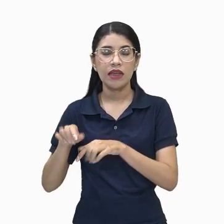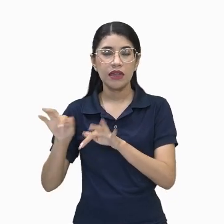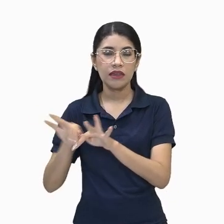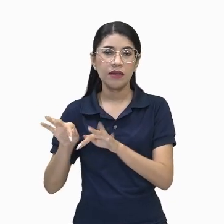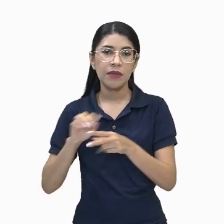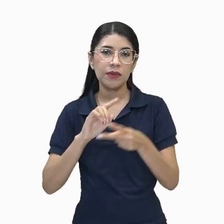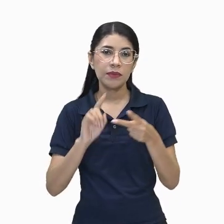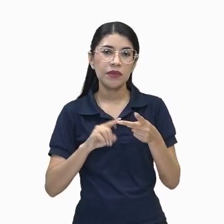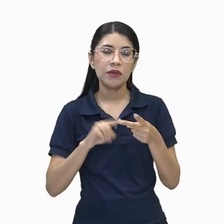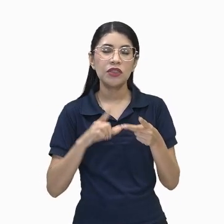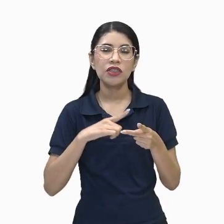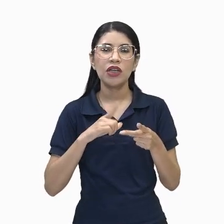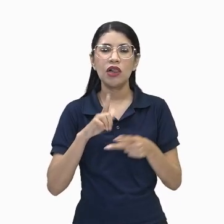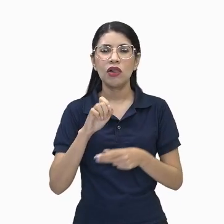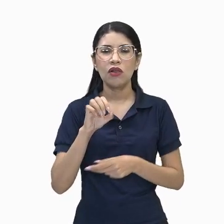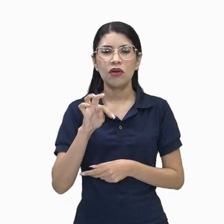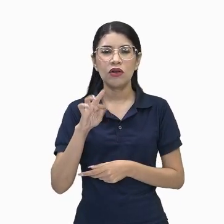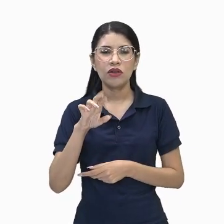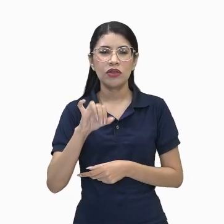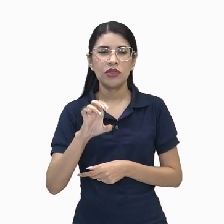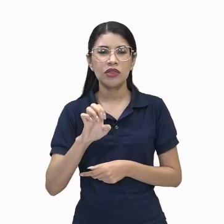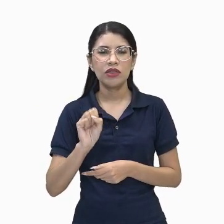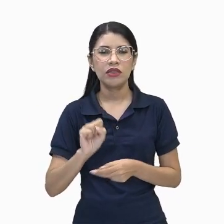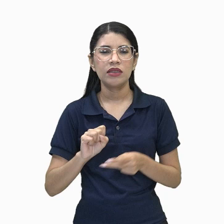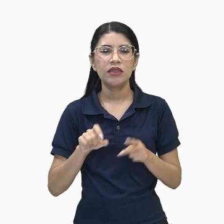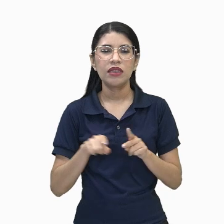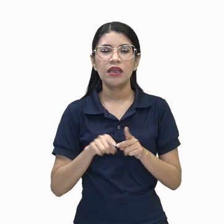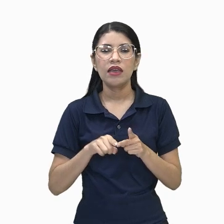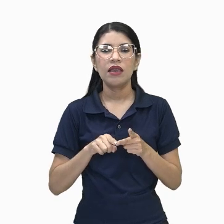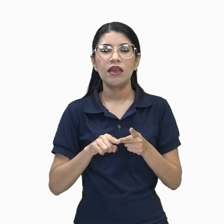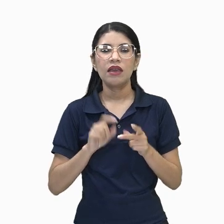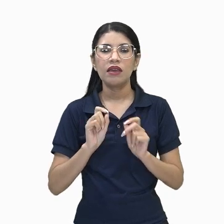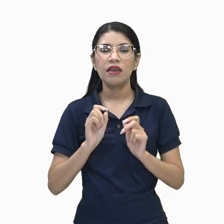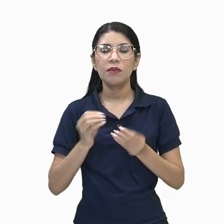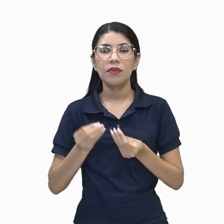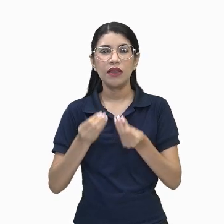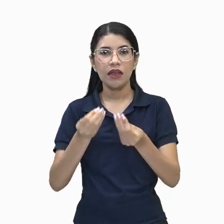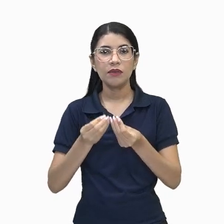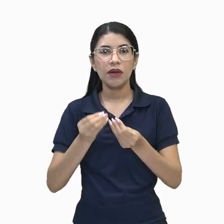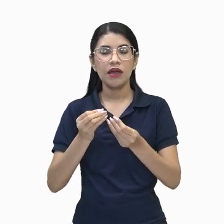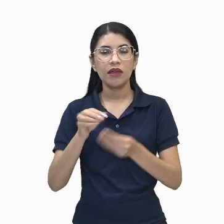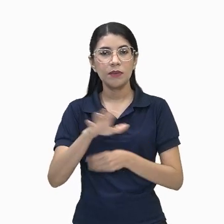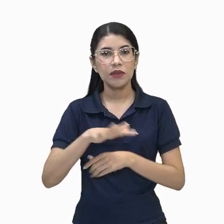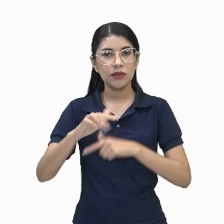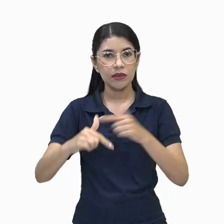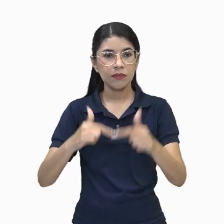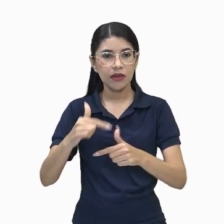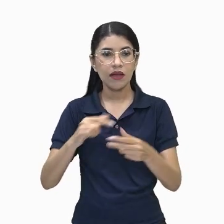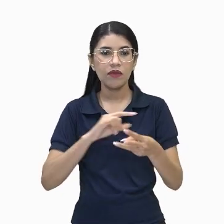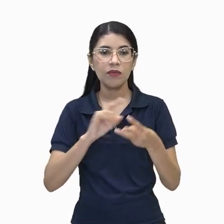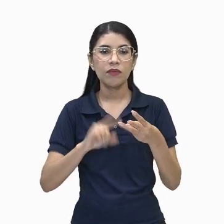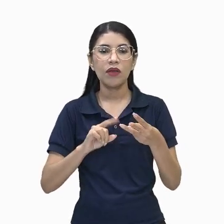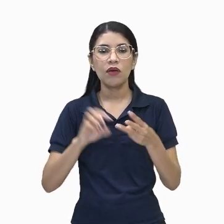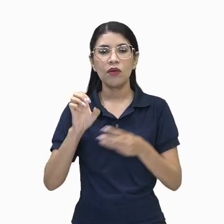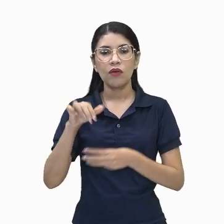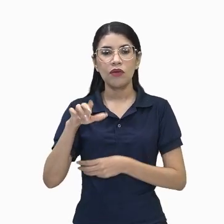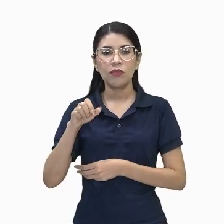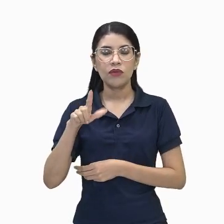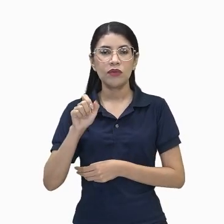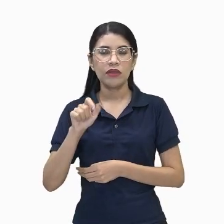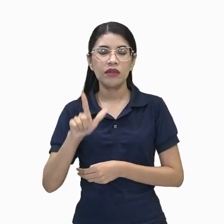por lotes, chamados de tenência, entregue aos servos. E o manso comunal, composto de bosques,